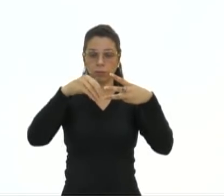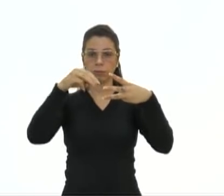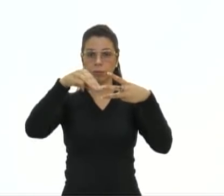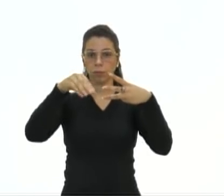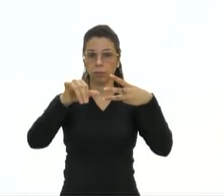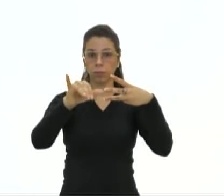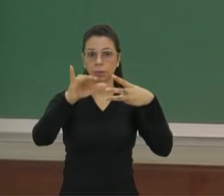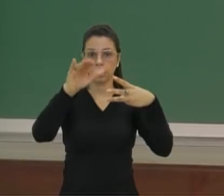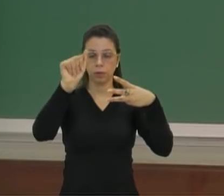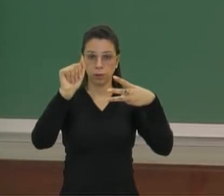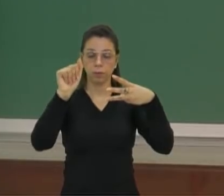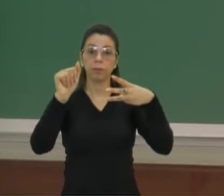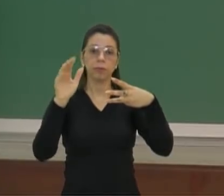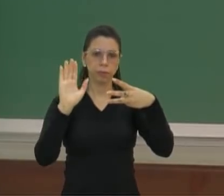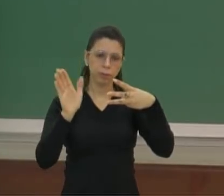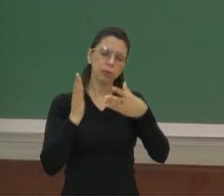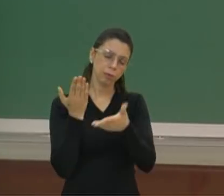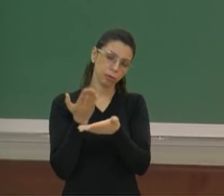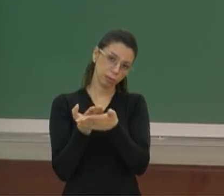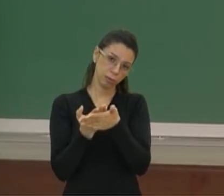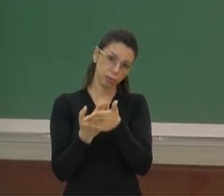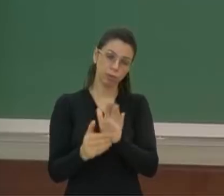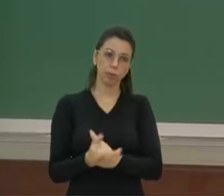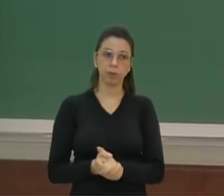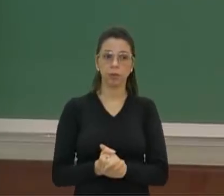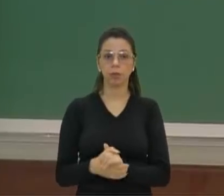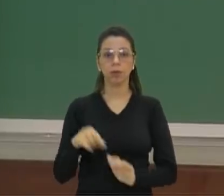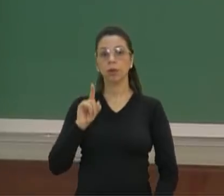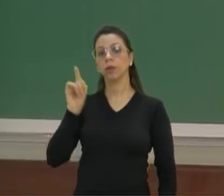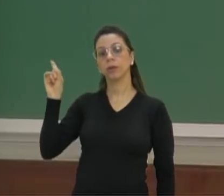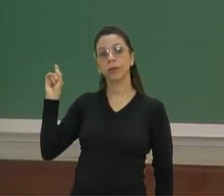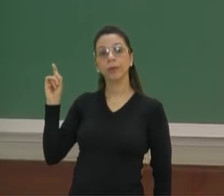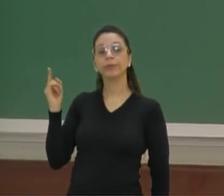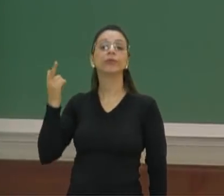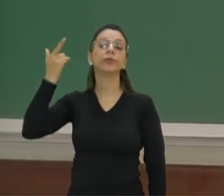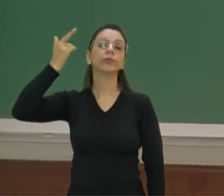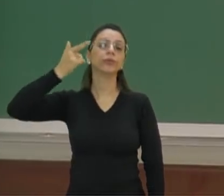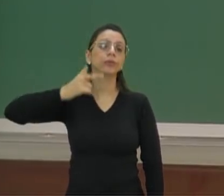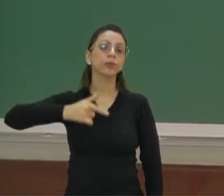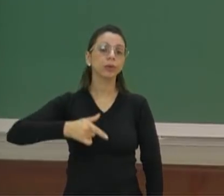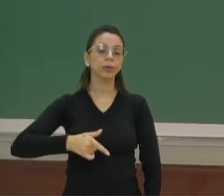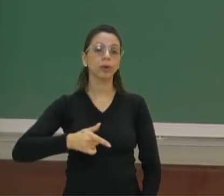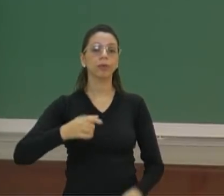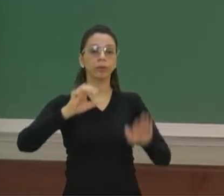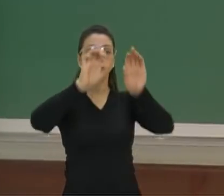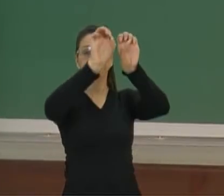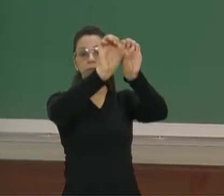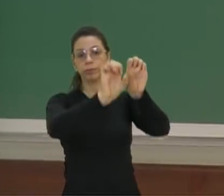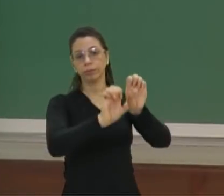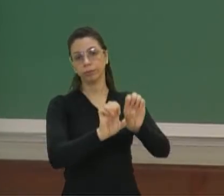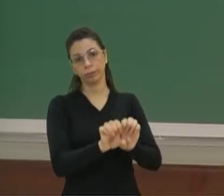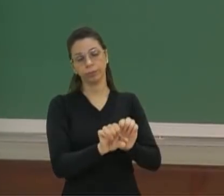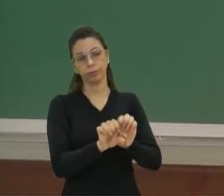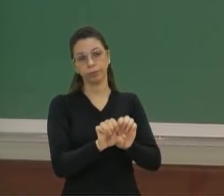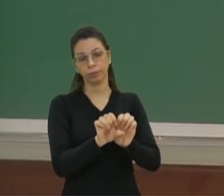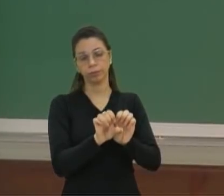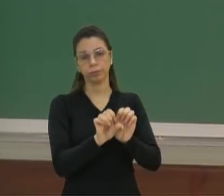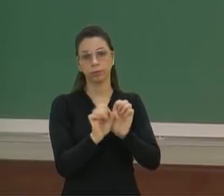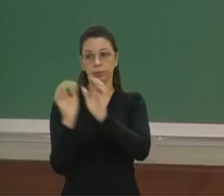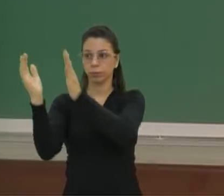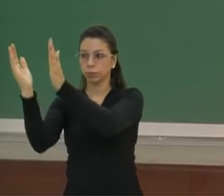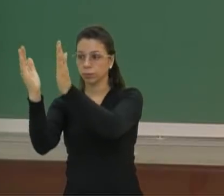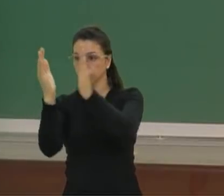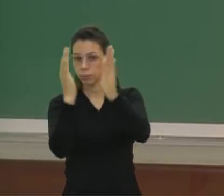e externa. Isso a gente já viu. Aqui eu trago novamente para vocês todas as estruturas da